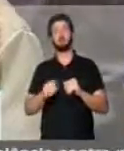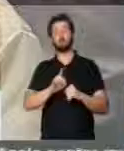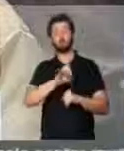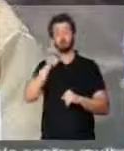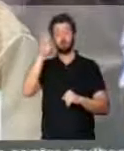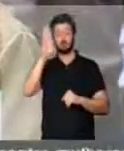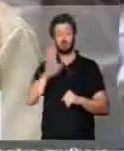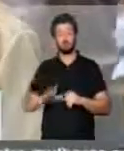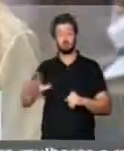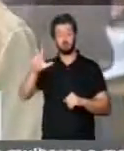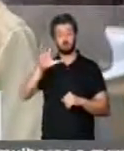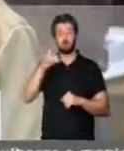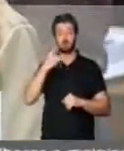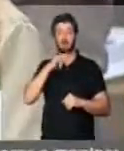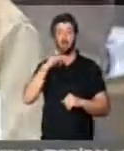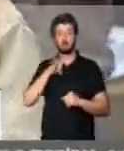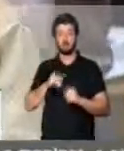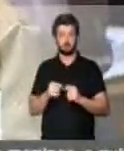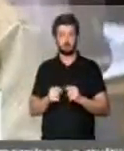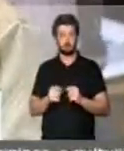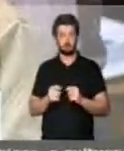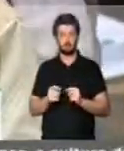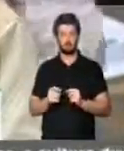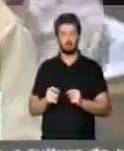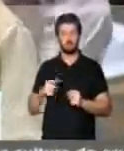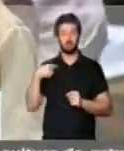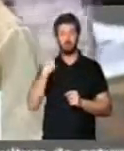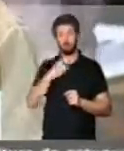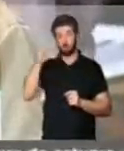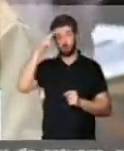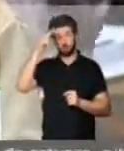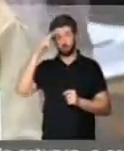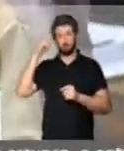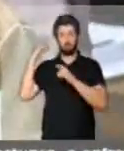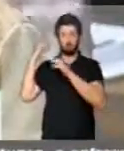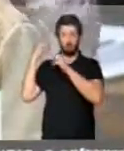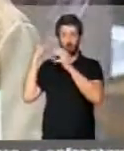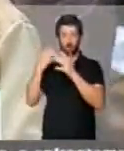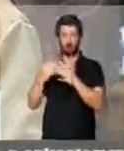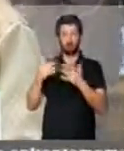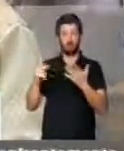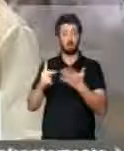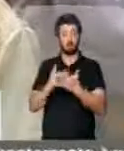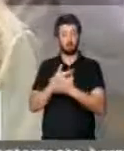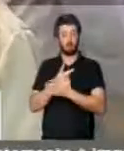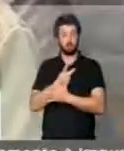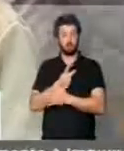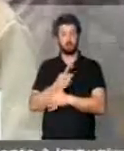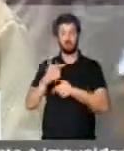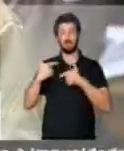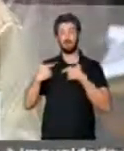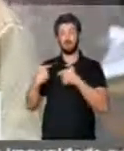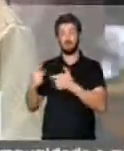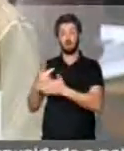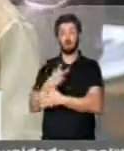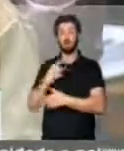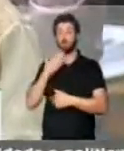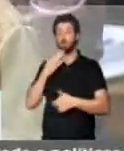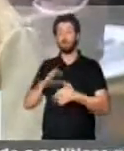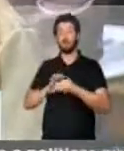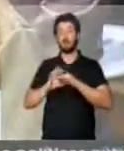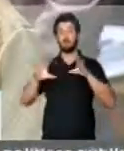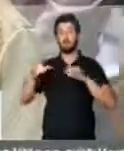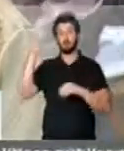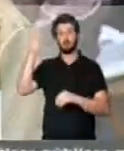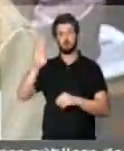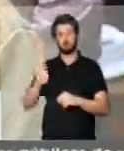Dia Nacional da Cachaça. Nós estamos relembrando um fato de rebelião pela independência